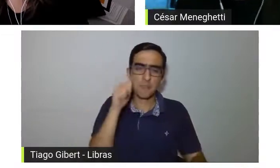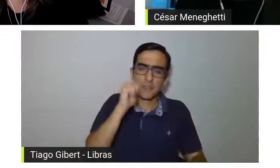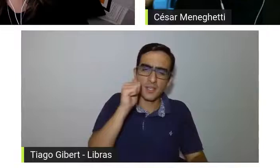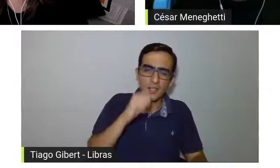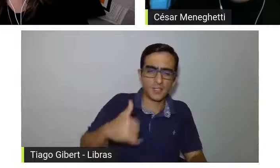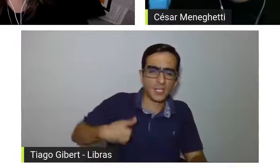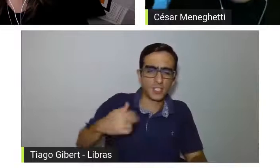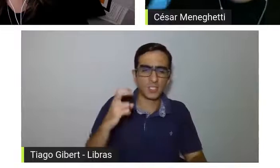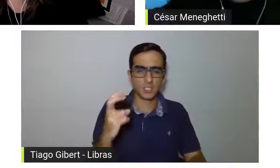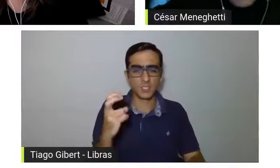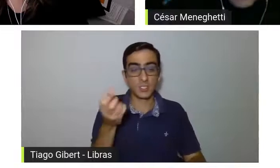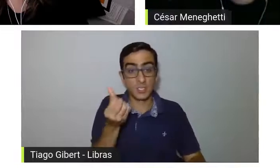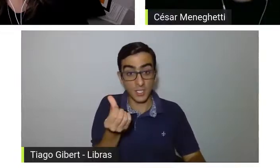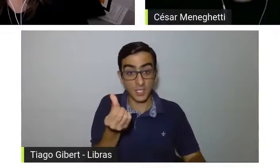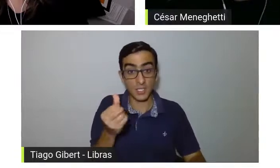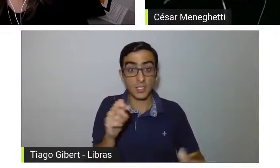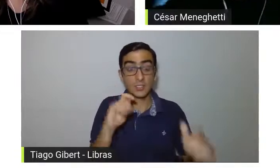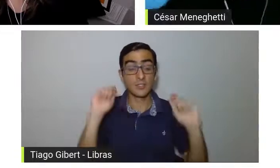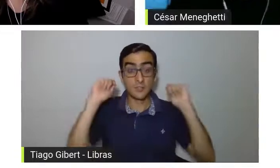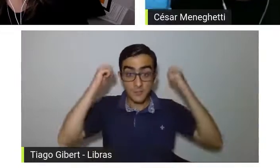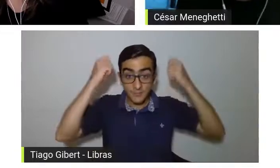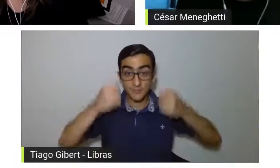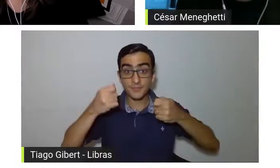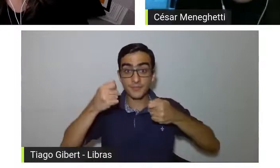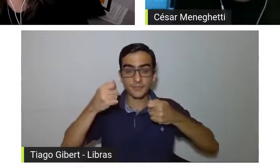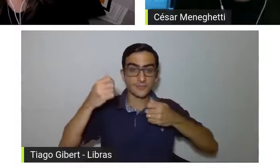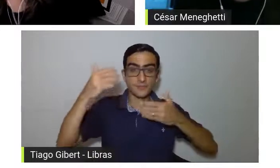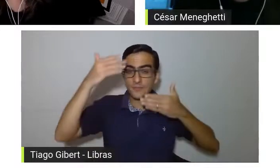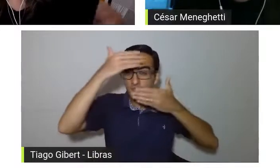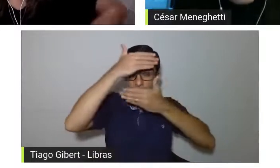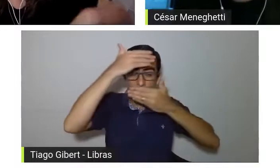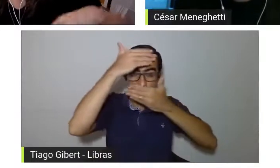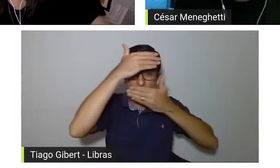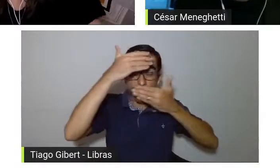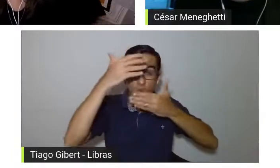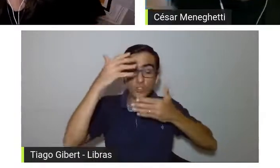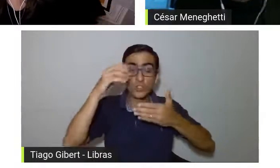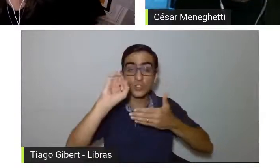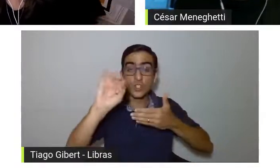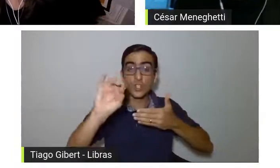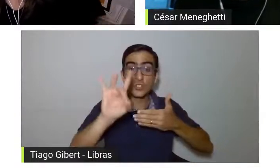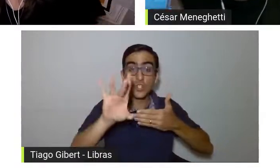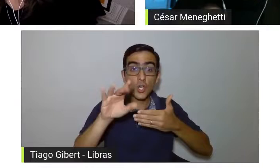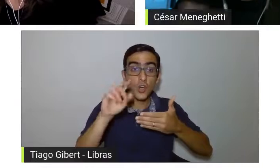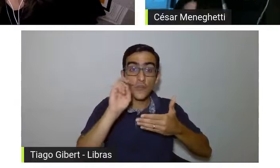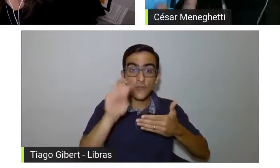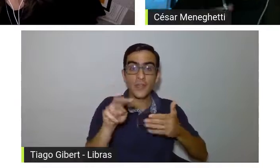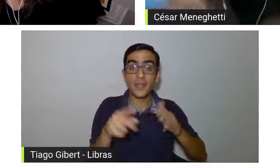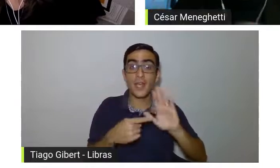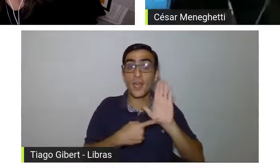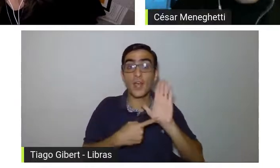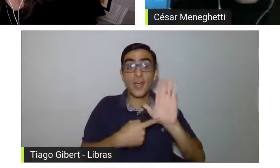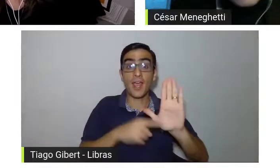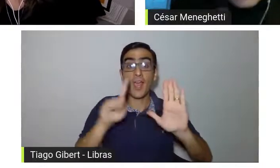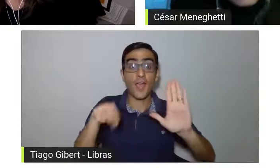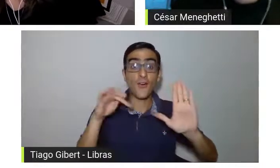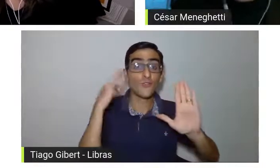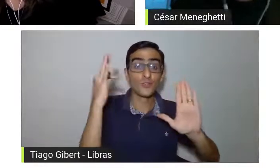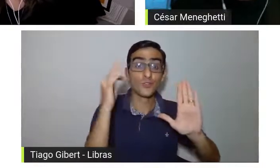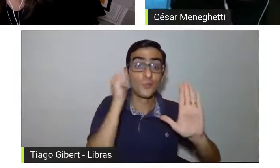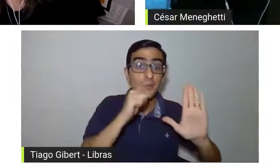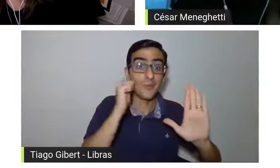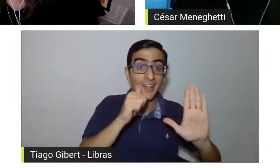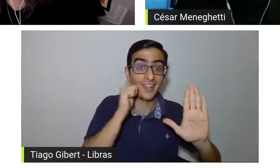anos, coberta completamente, os olhos, é a condição feminina, ela é o futuro da mulher